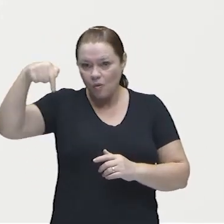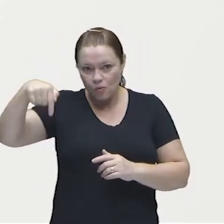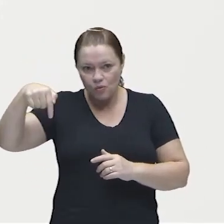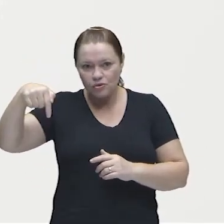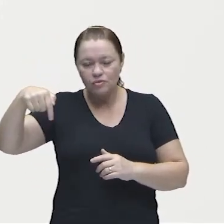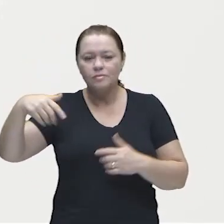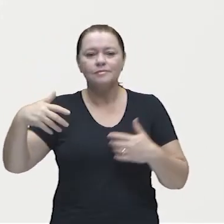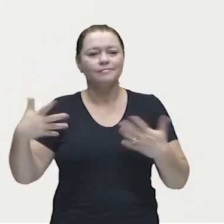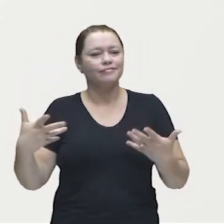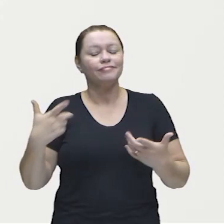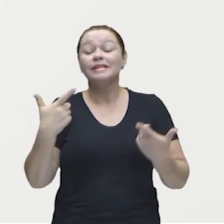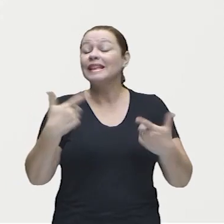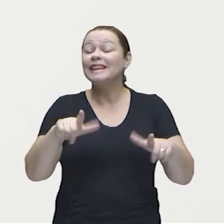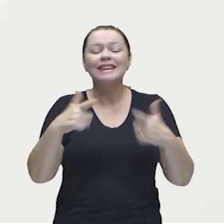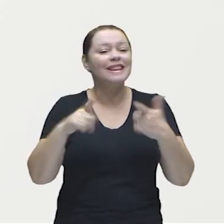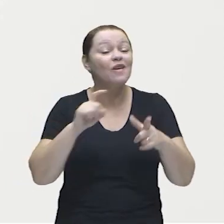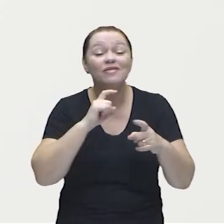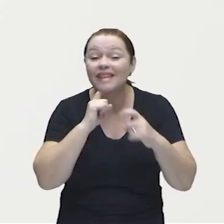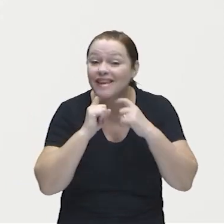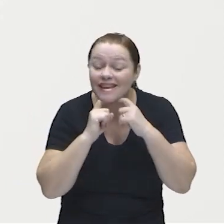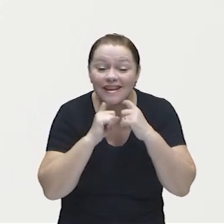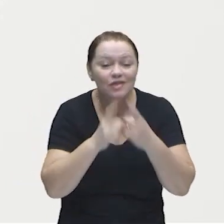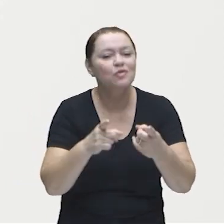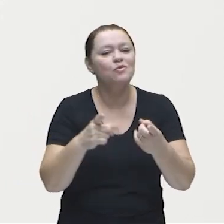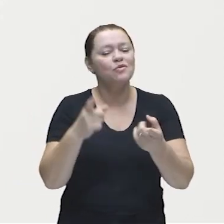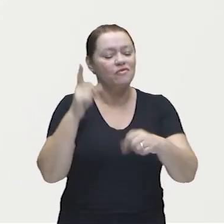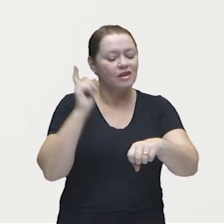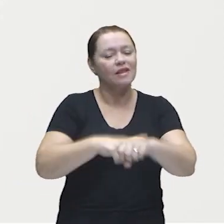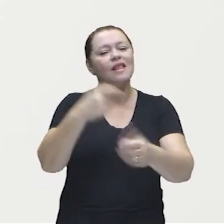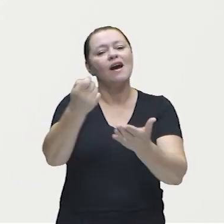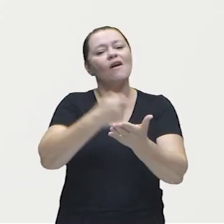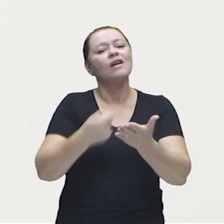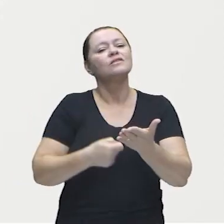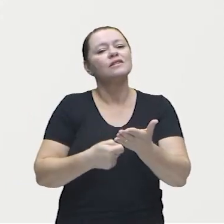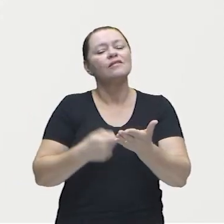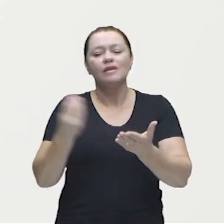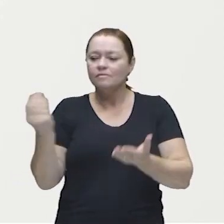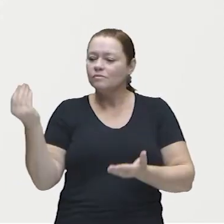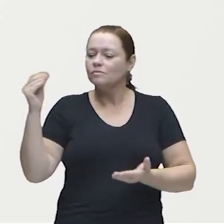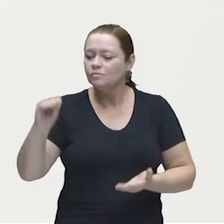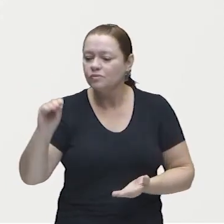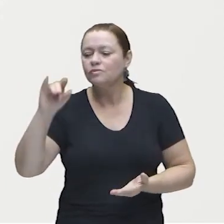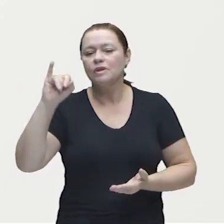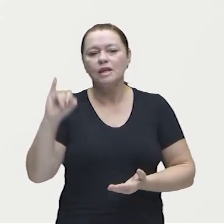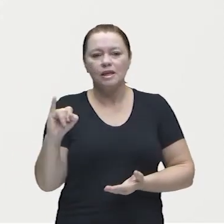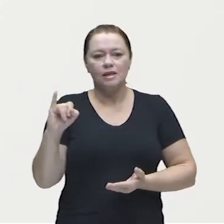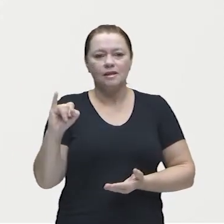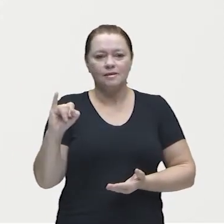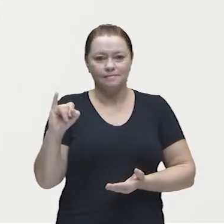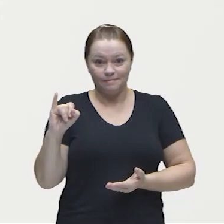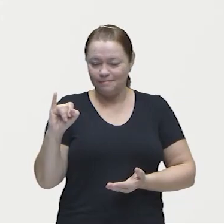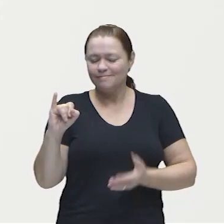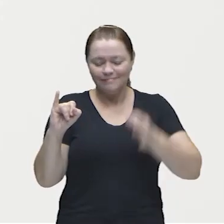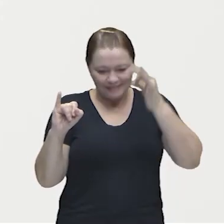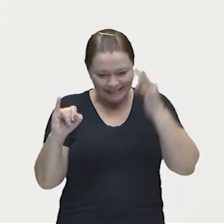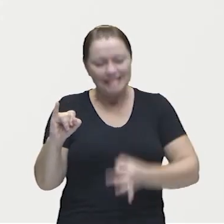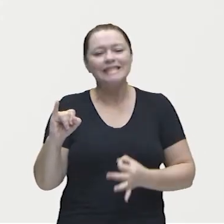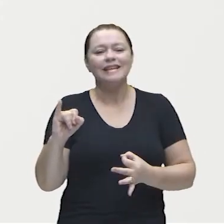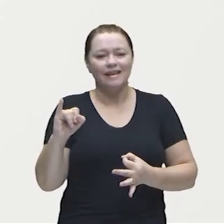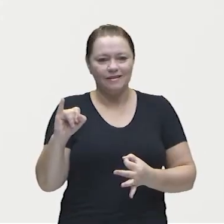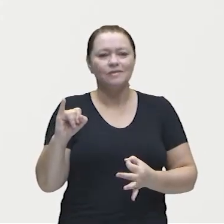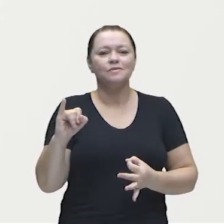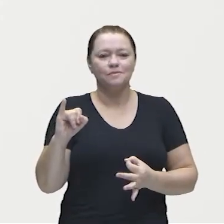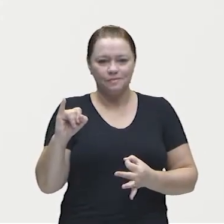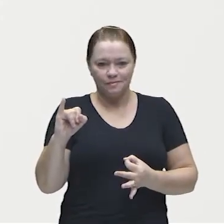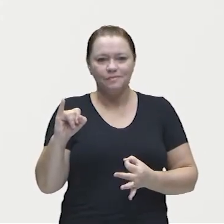tapiri, não tenha dúvida, crianças, ela será escrita com a letra I no